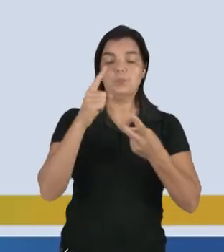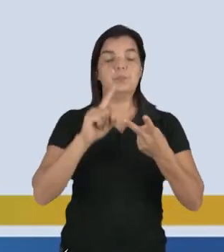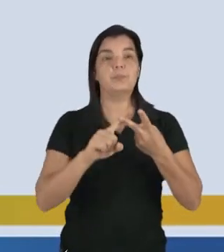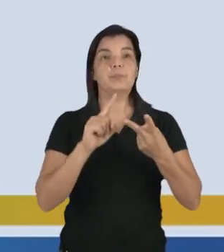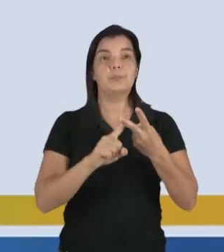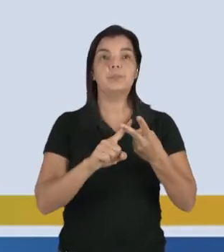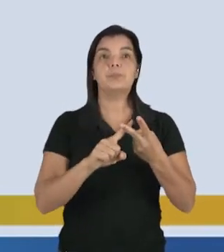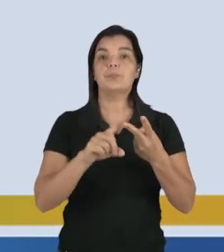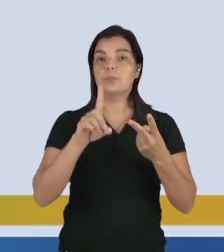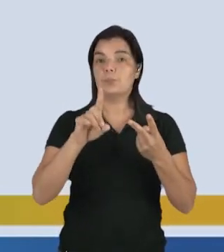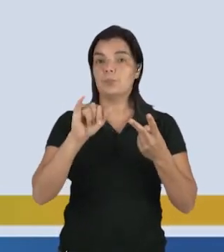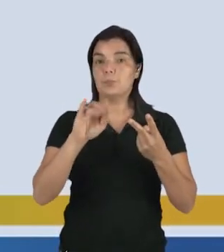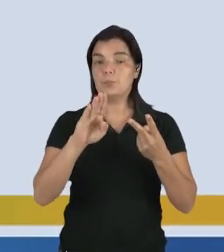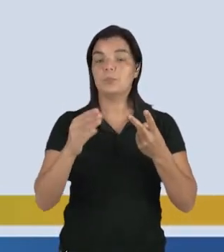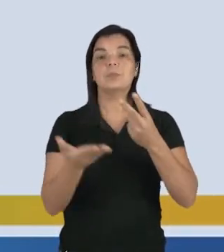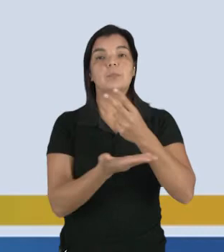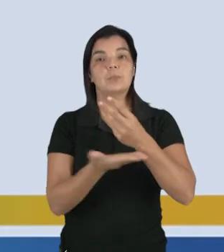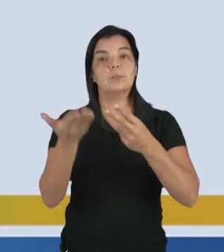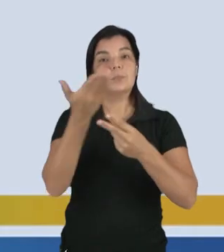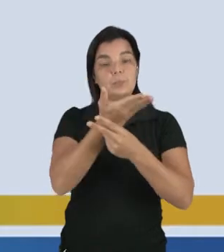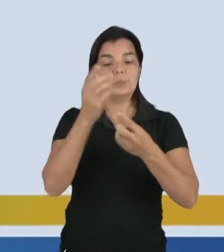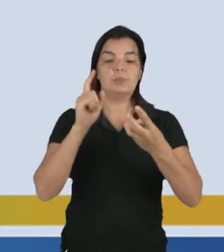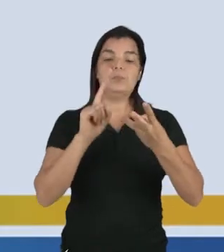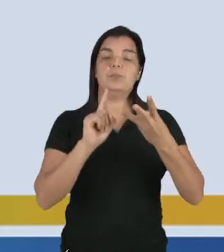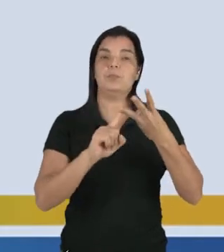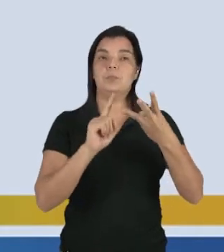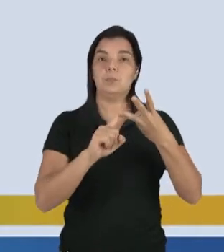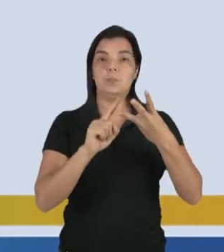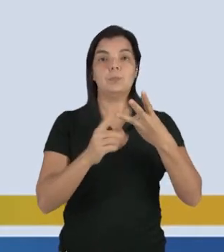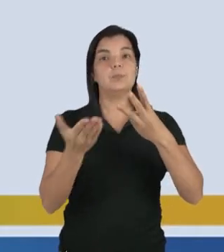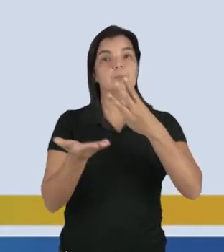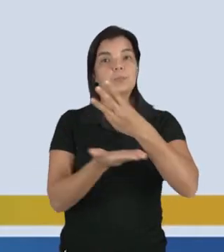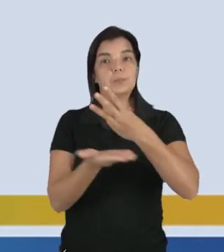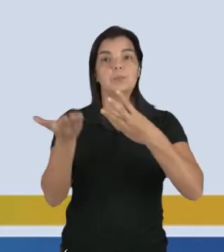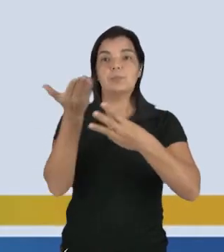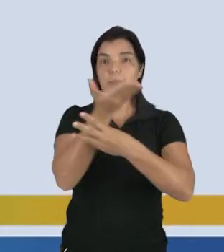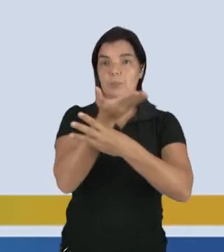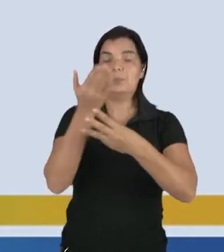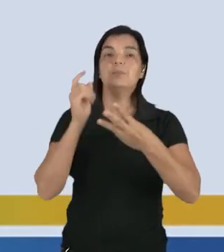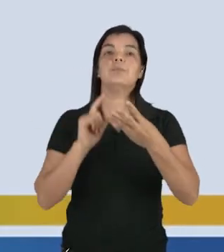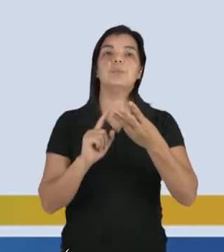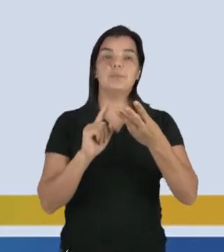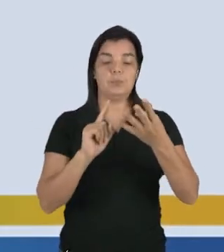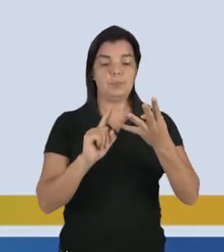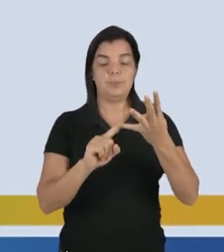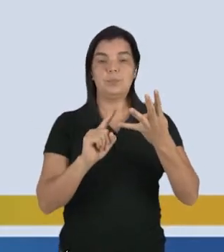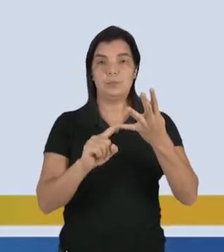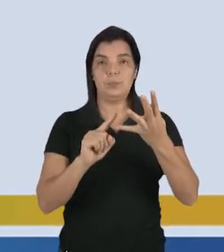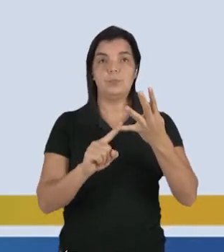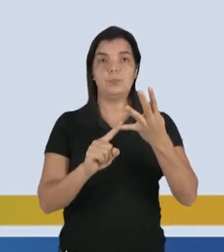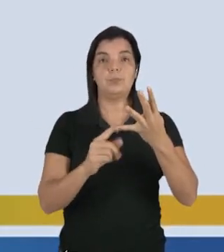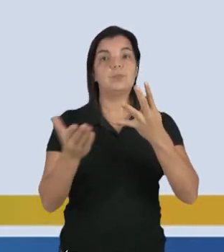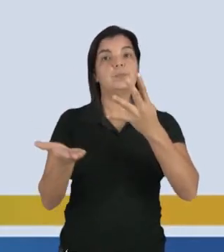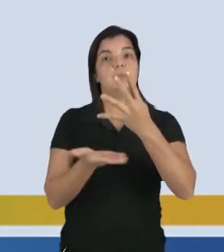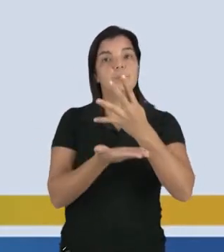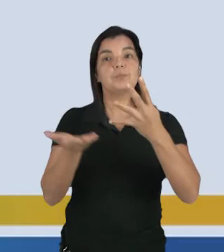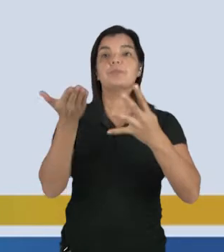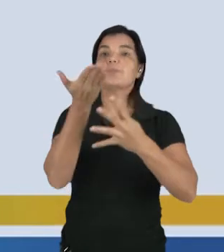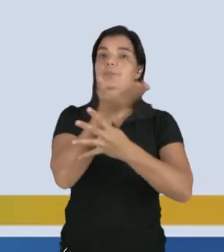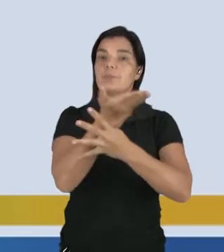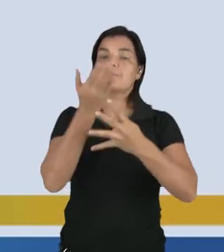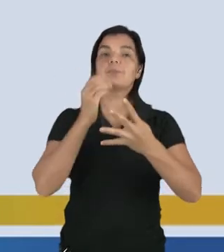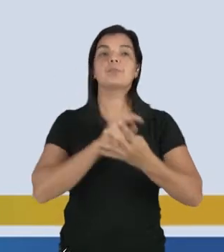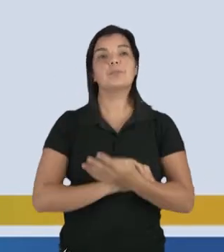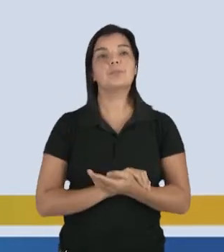apenas uma hidroxila, dibase, se apresentar 2 hidroxilas, tribase, se tiver 3 hidroxilas